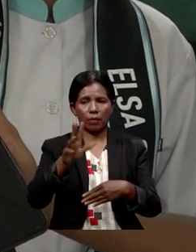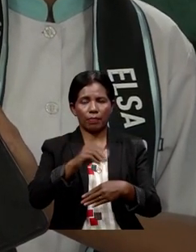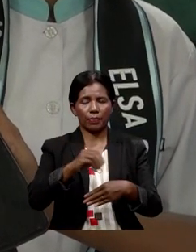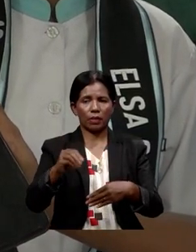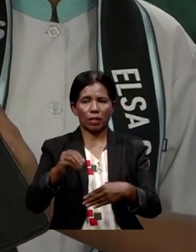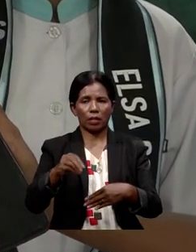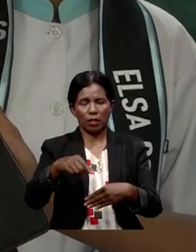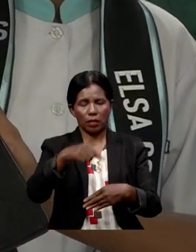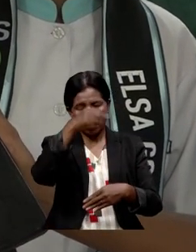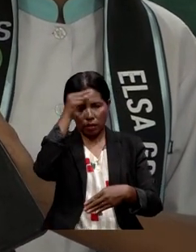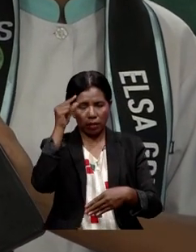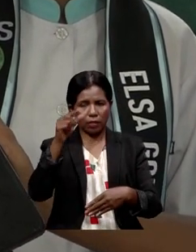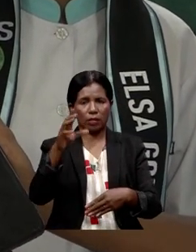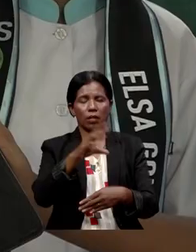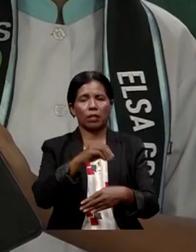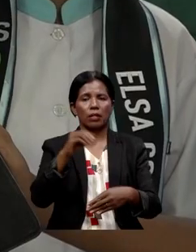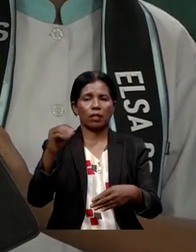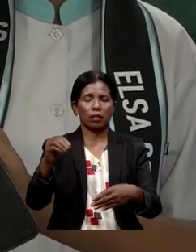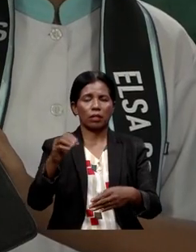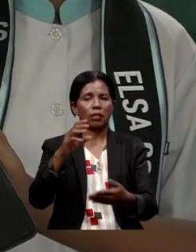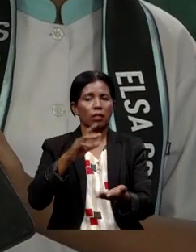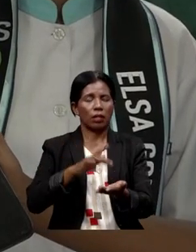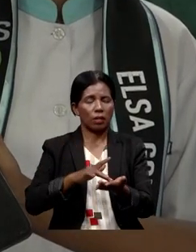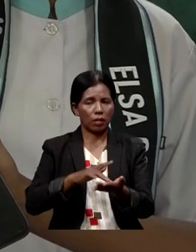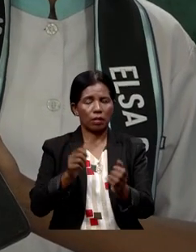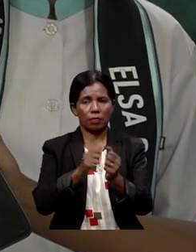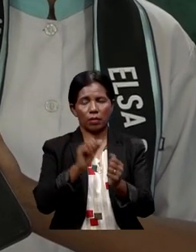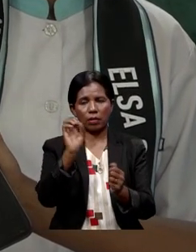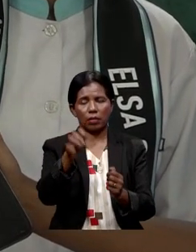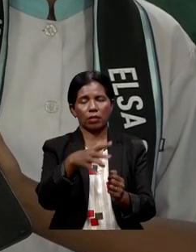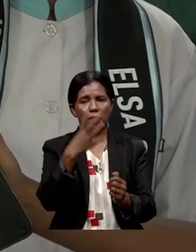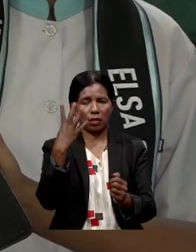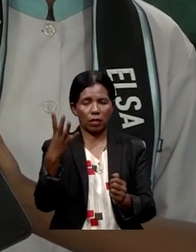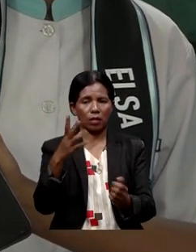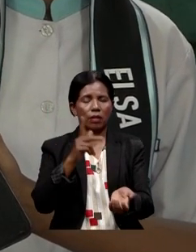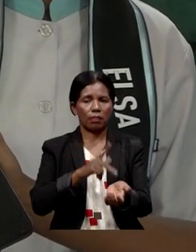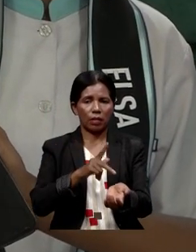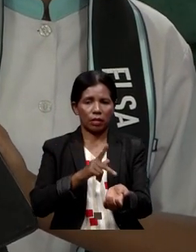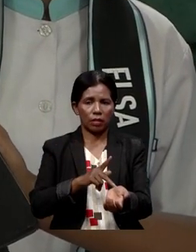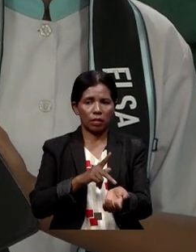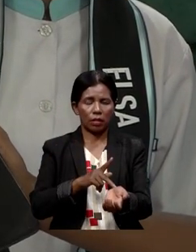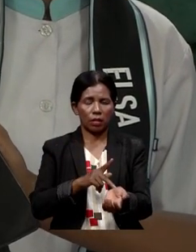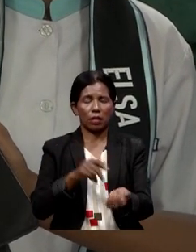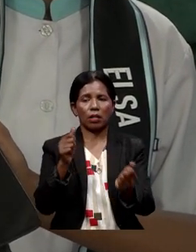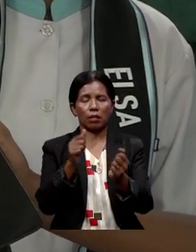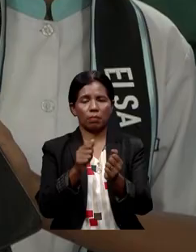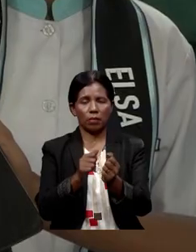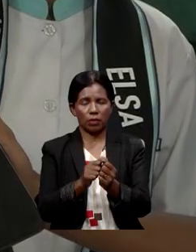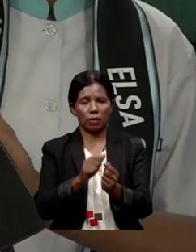licenciatura em farmácia e ana em Sanulo Resinhat, parteira e a torcida